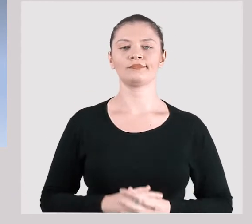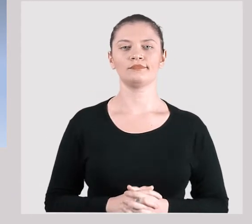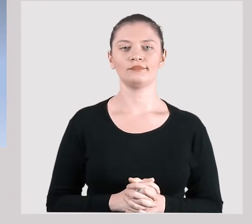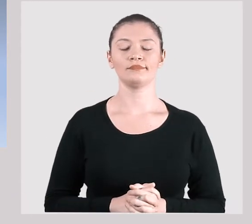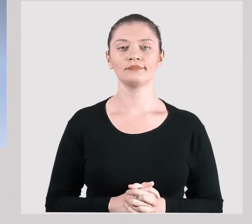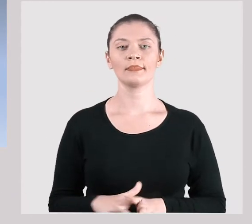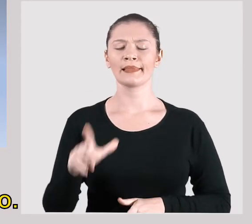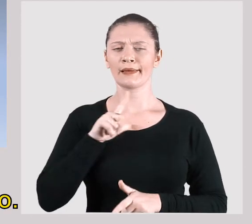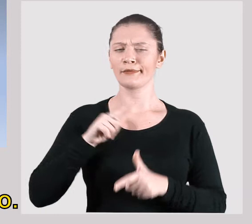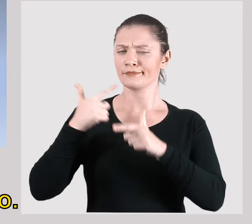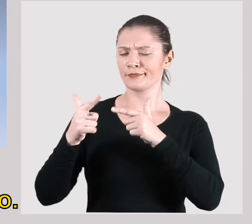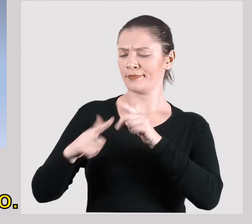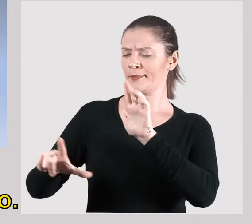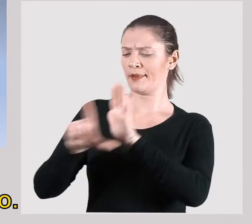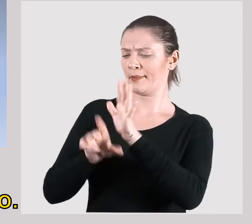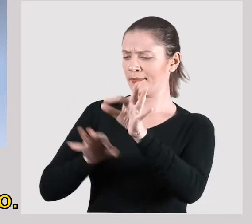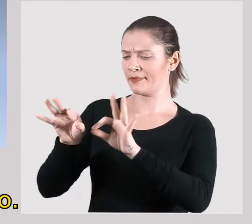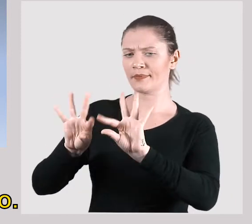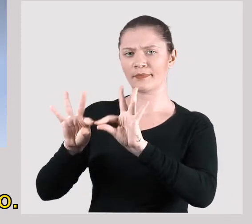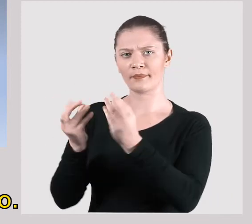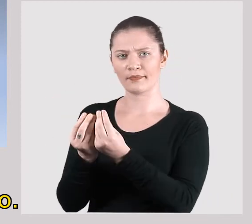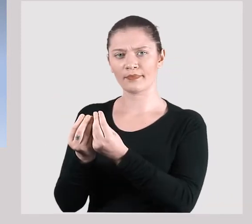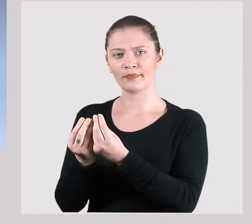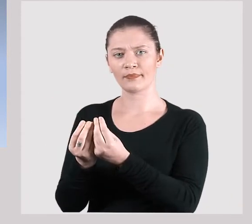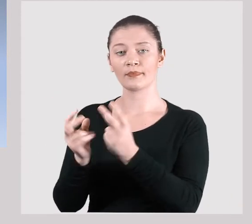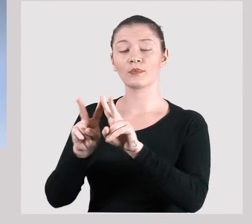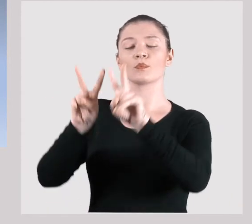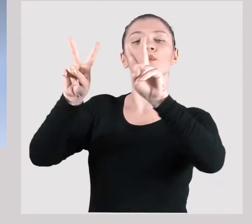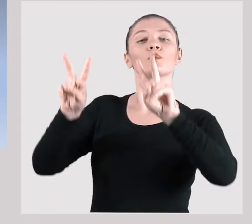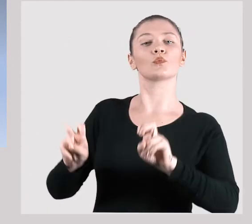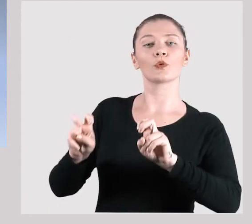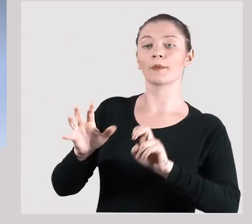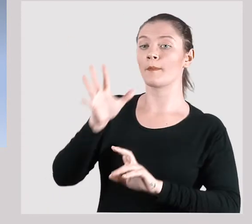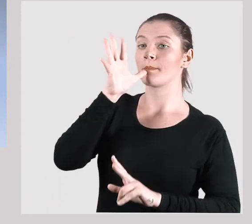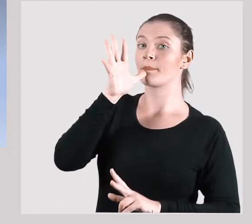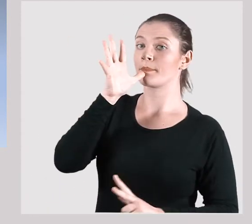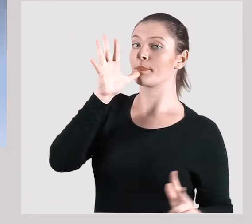de Planejamento Familiar, que ela versa sobre esterilização. Então,